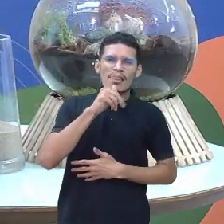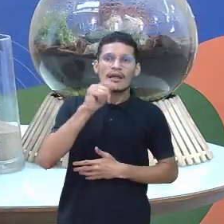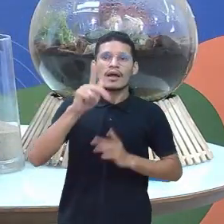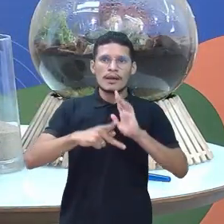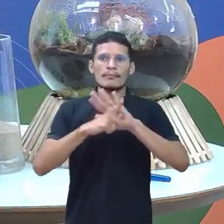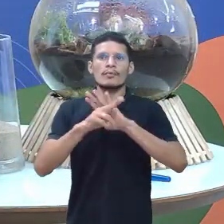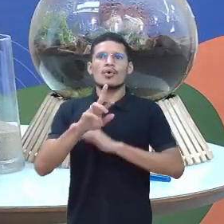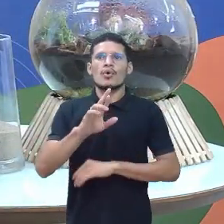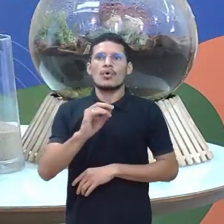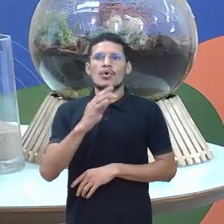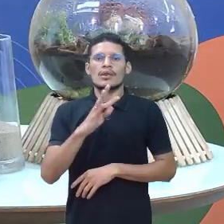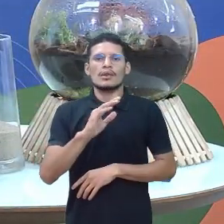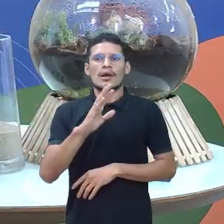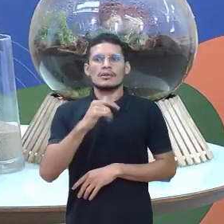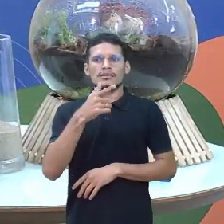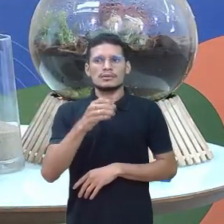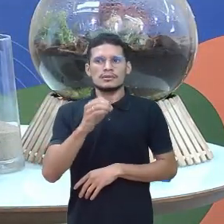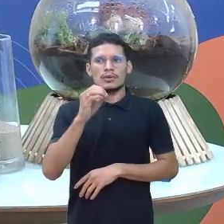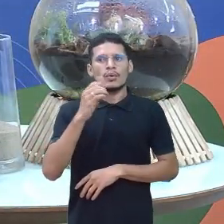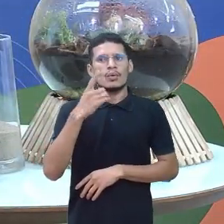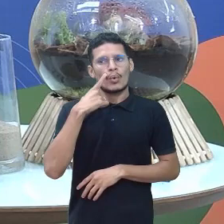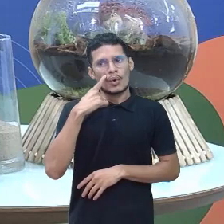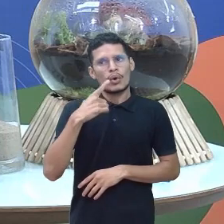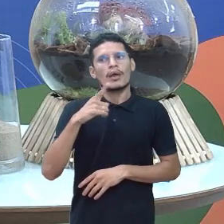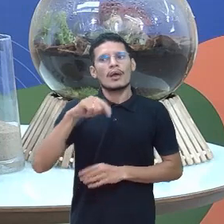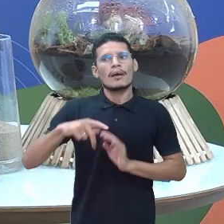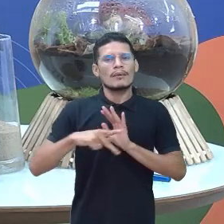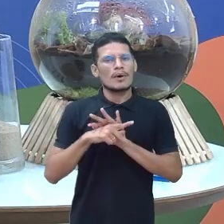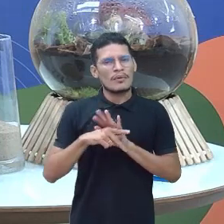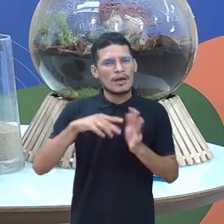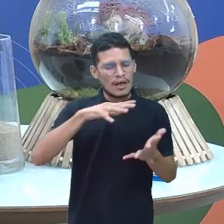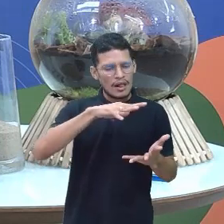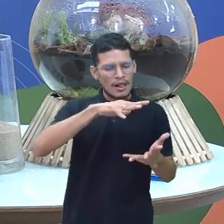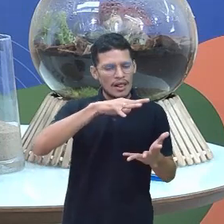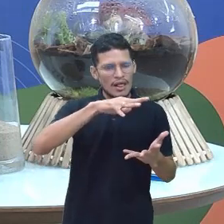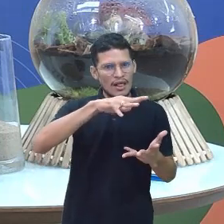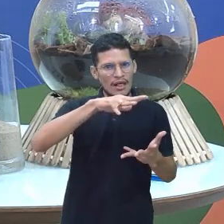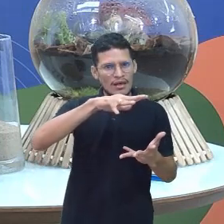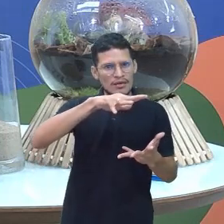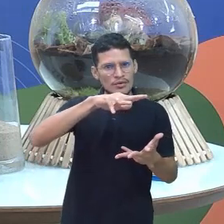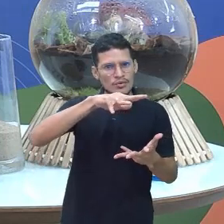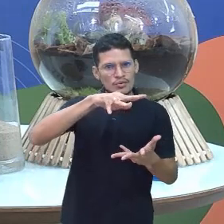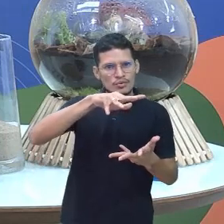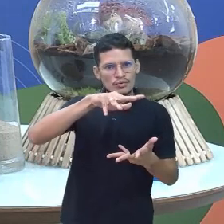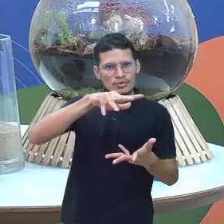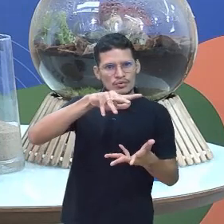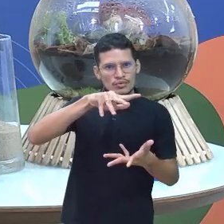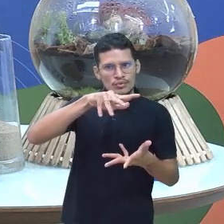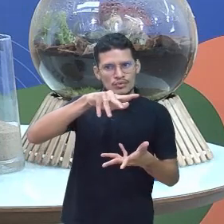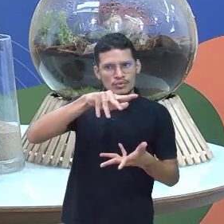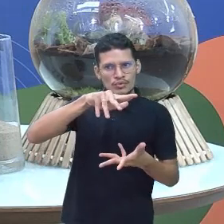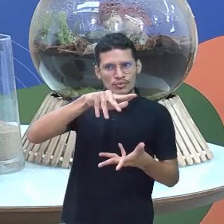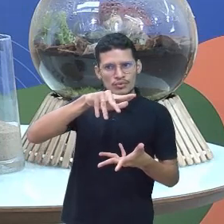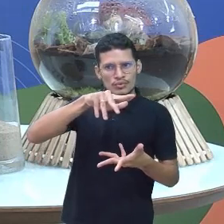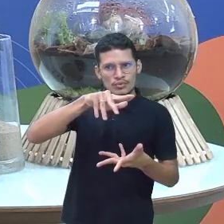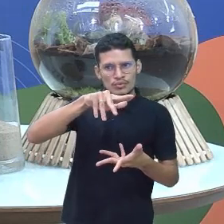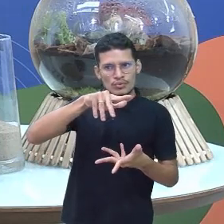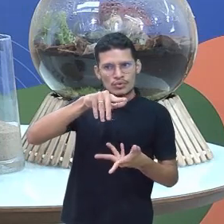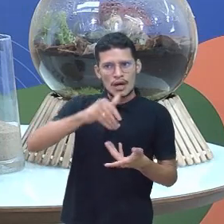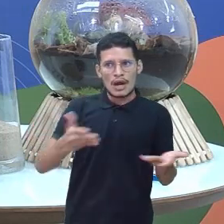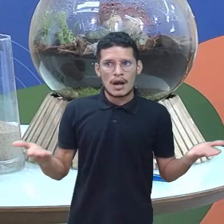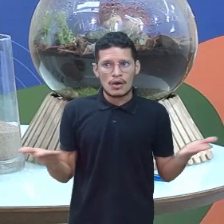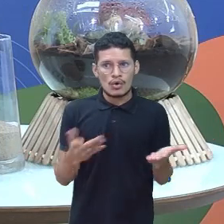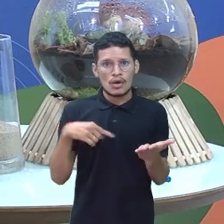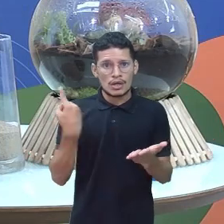rotação. Vejam aí, olha, bem devagarinho, que nem sentimos. Atualmente mesmo estamos aqui, eu, vocês